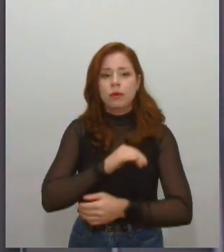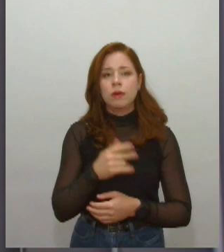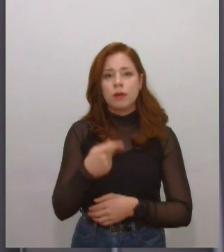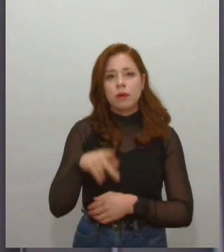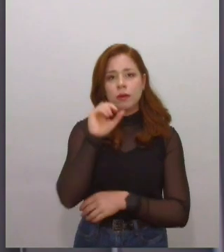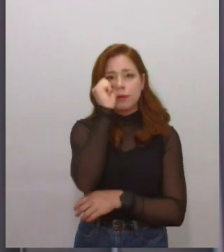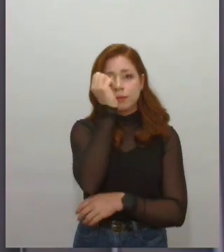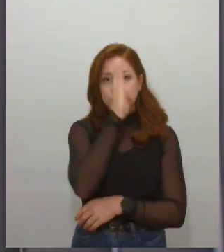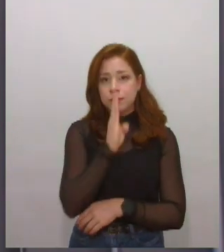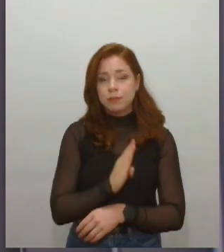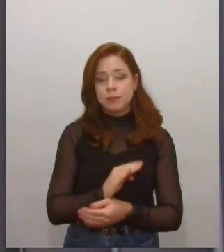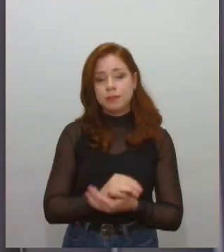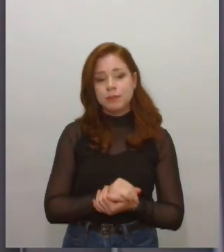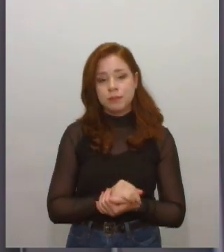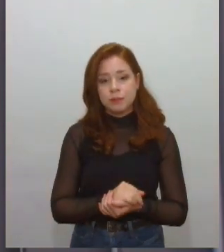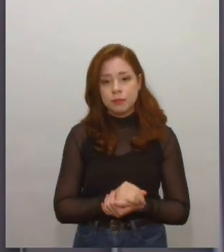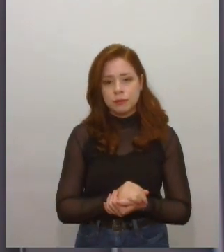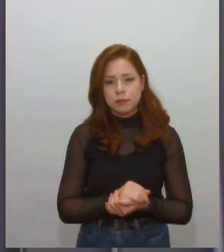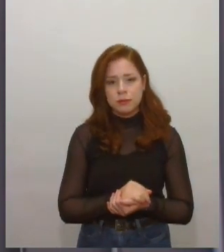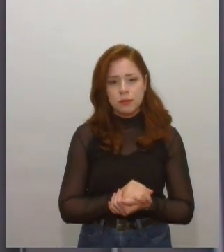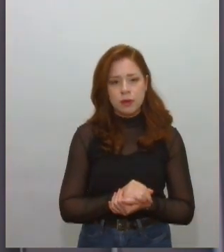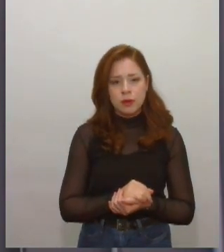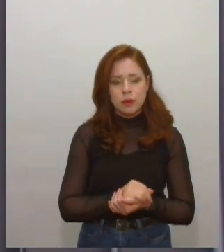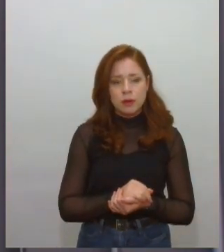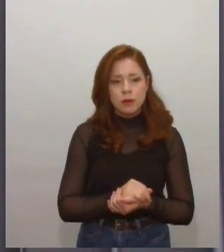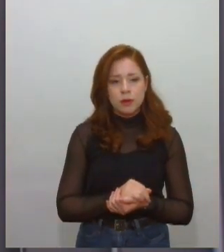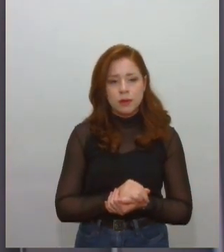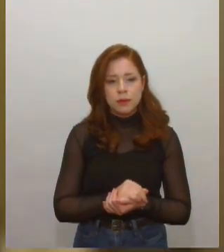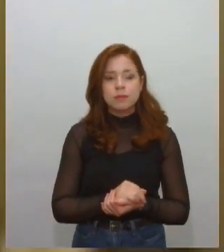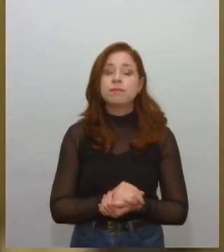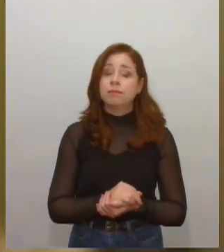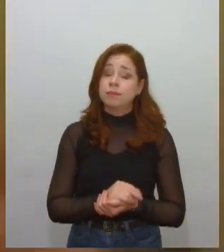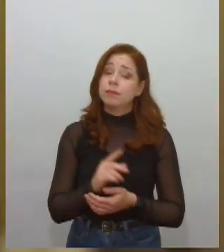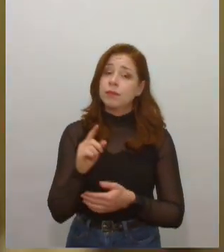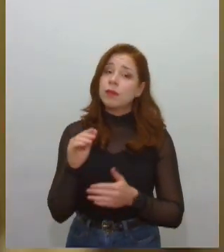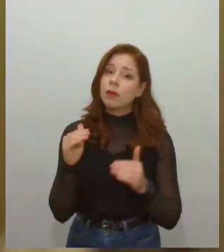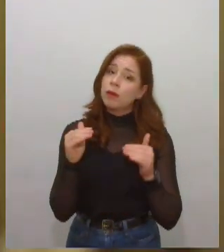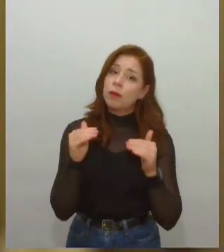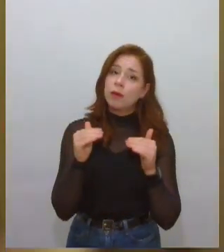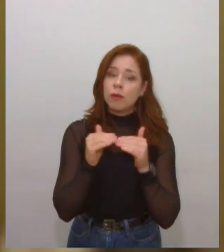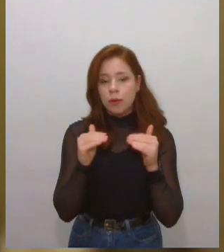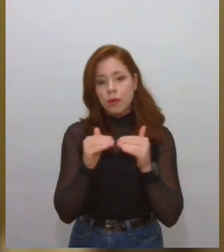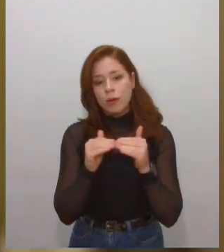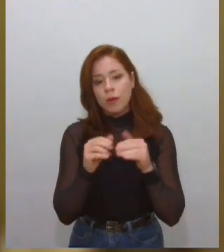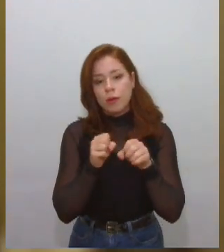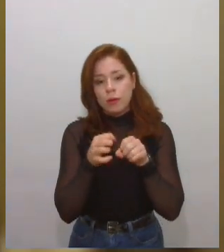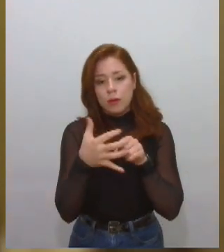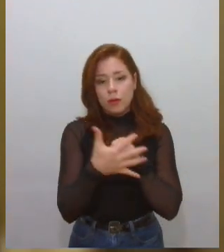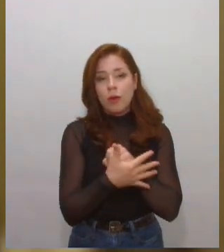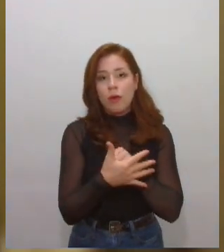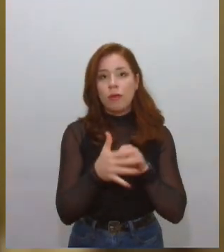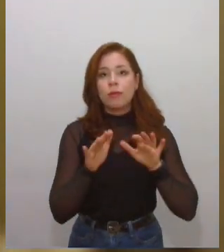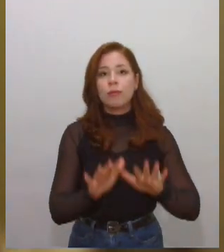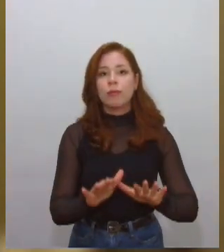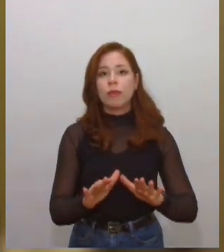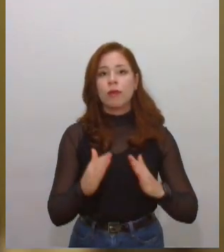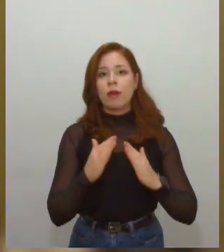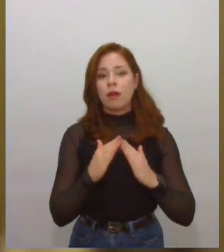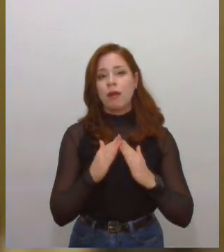Em outros países também? Com a Covid veio o ficar em casa. Uhum. Então, ficar em casa,